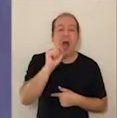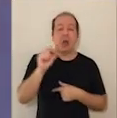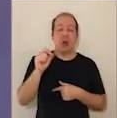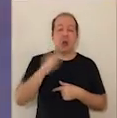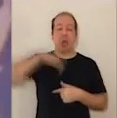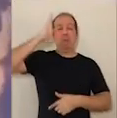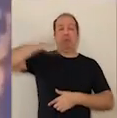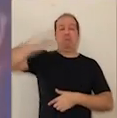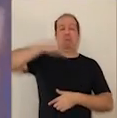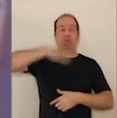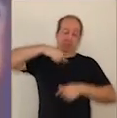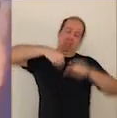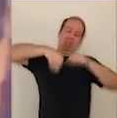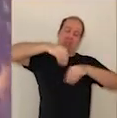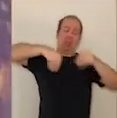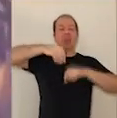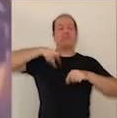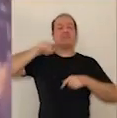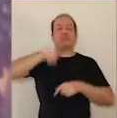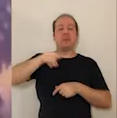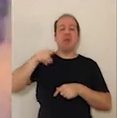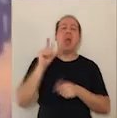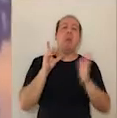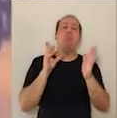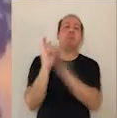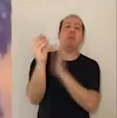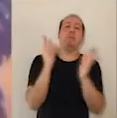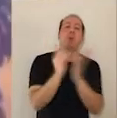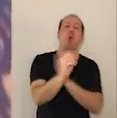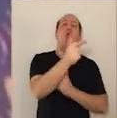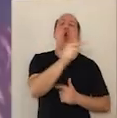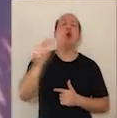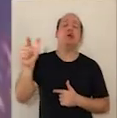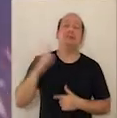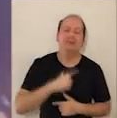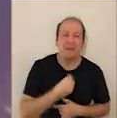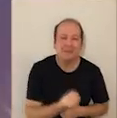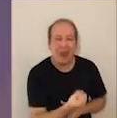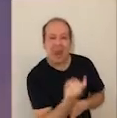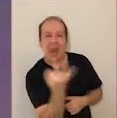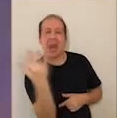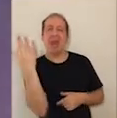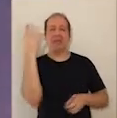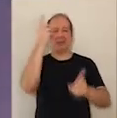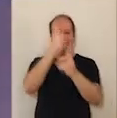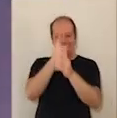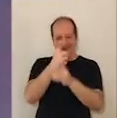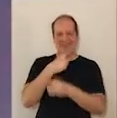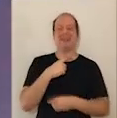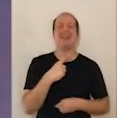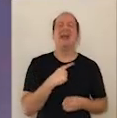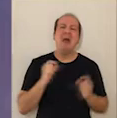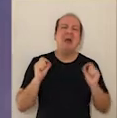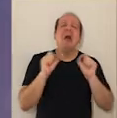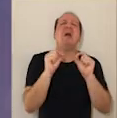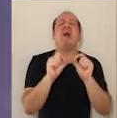com pimenta e mostarda, de modo que o rabo vos arda por muitos anos. Encontraram seu